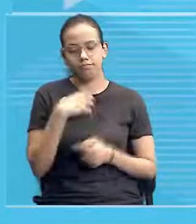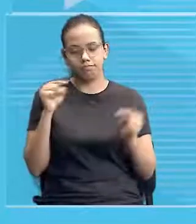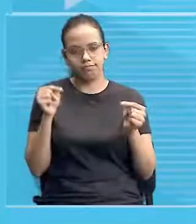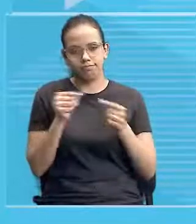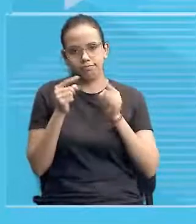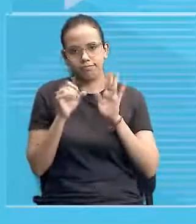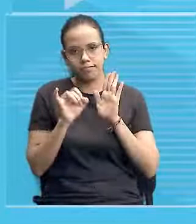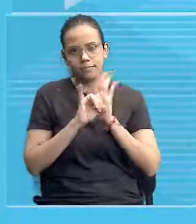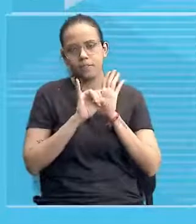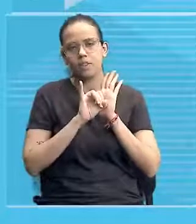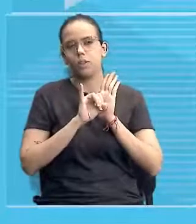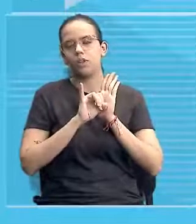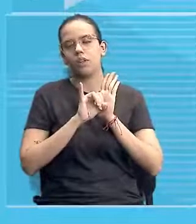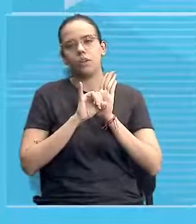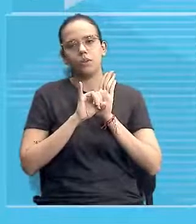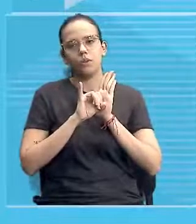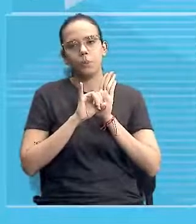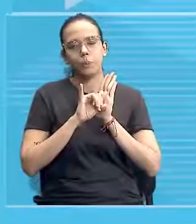identificada